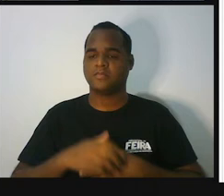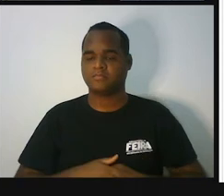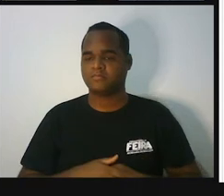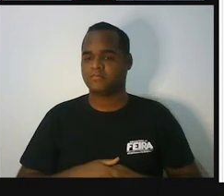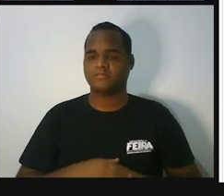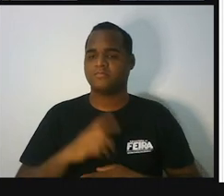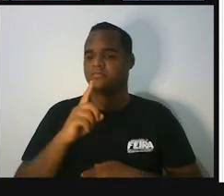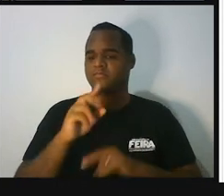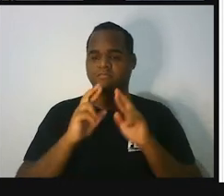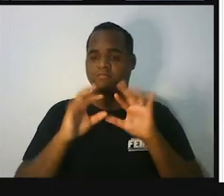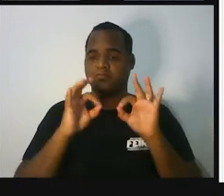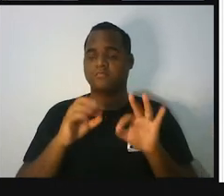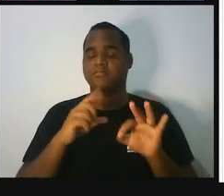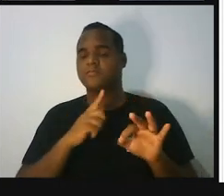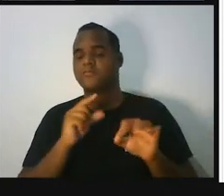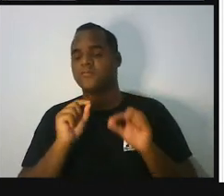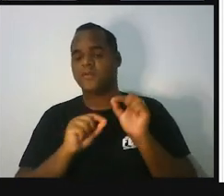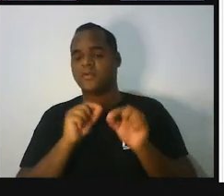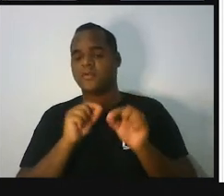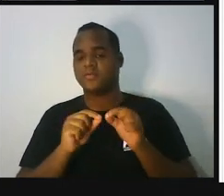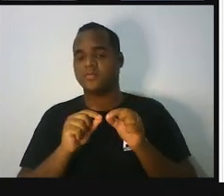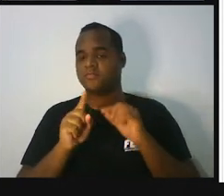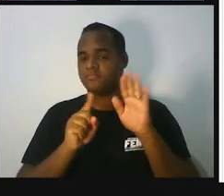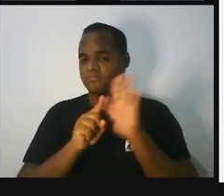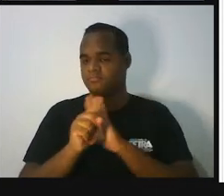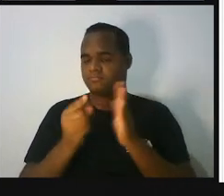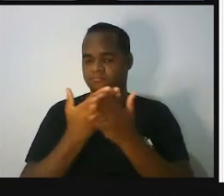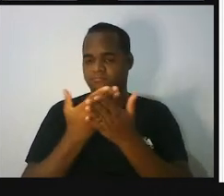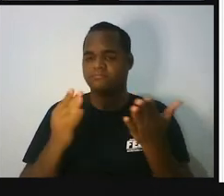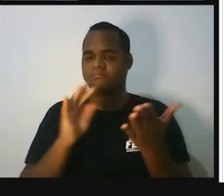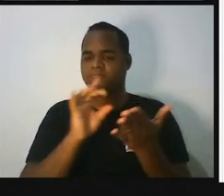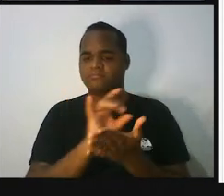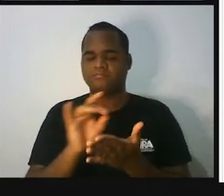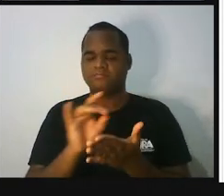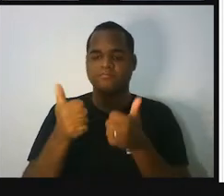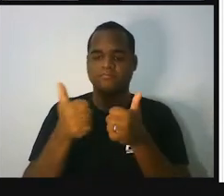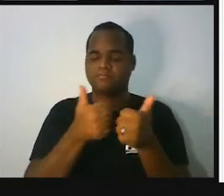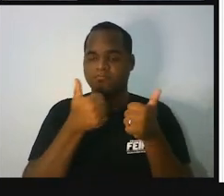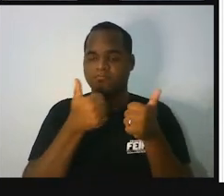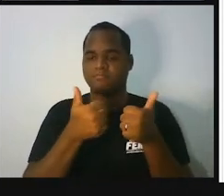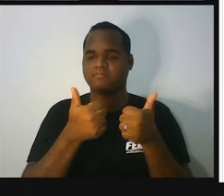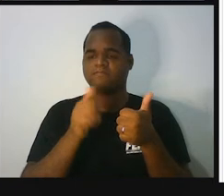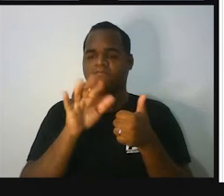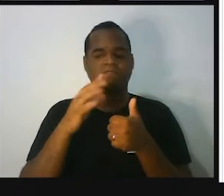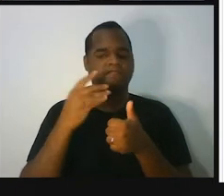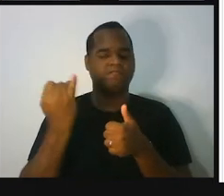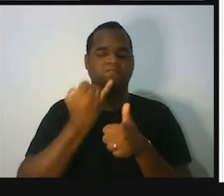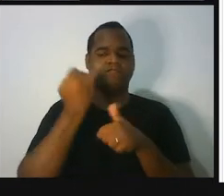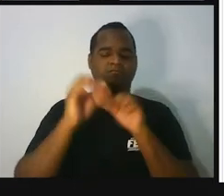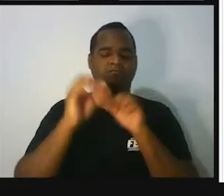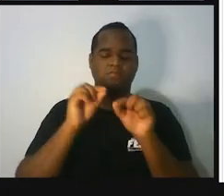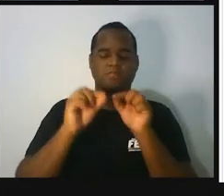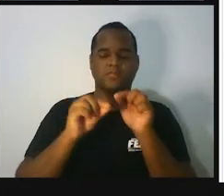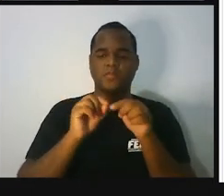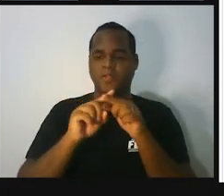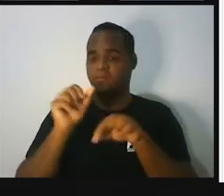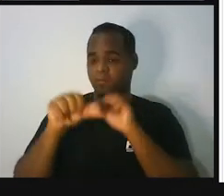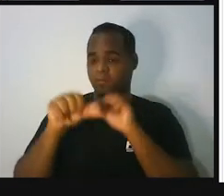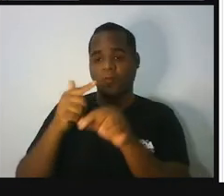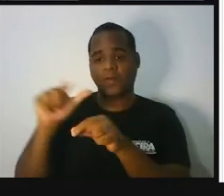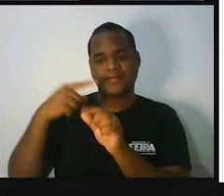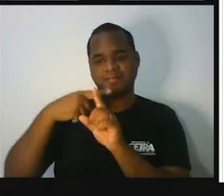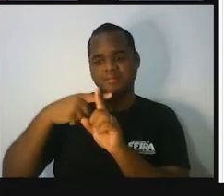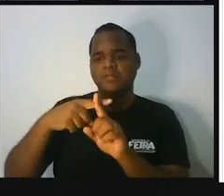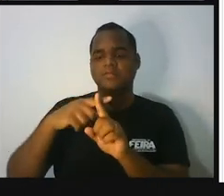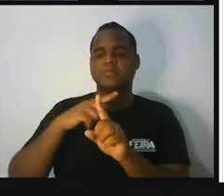o resultado? Essa é a pergunta que eu tenho para você. Só um detalhe importante. Professor, ao invés da conta de mais